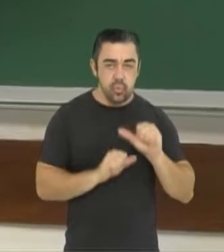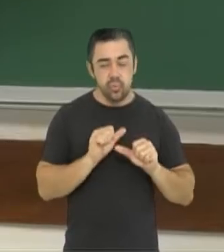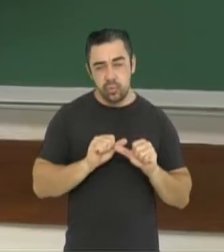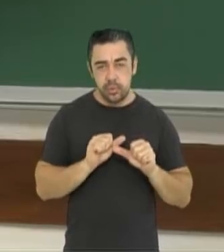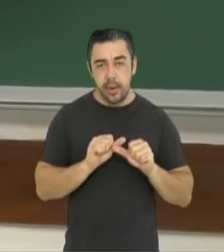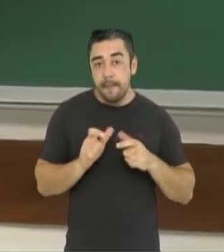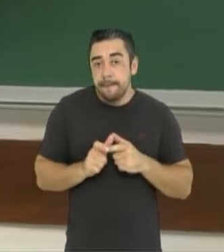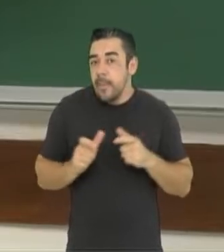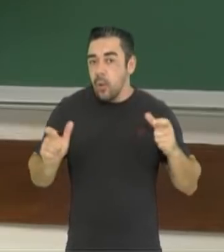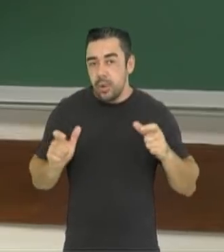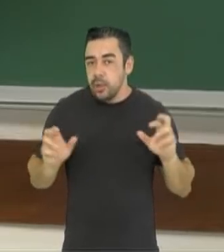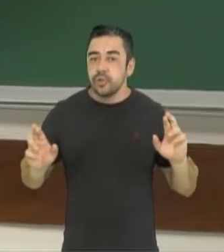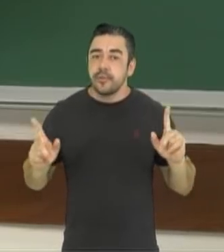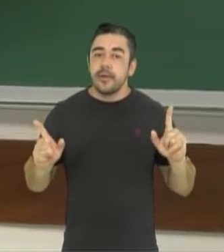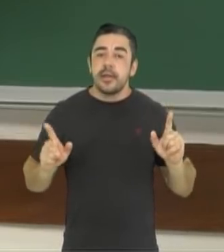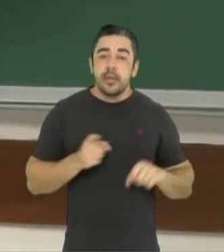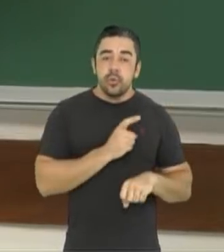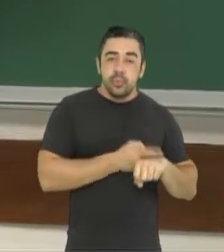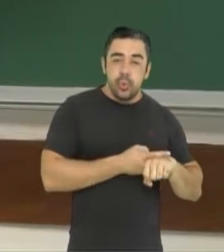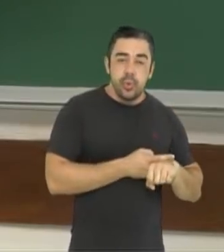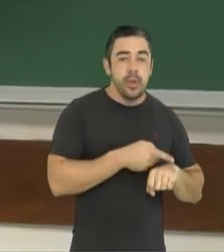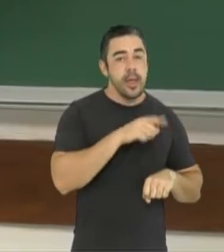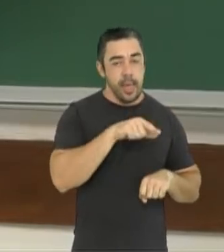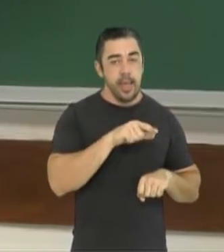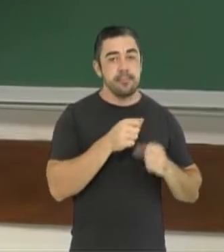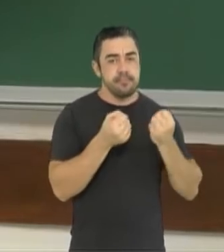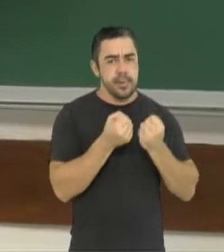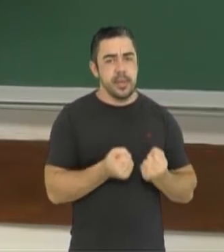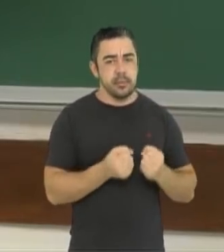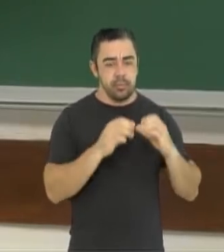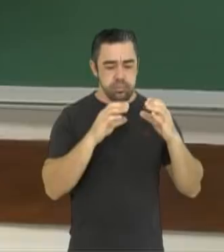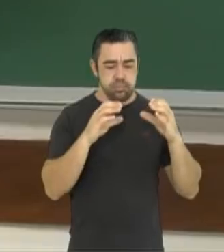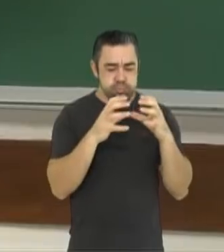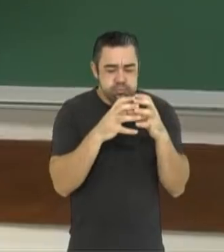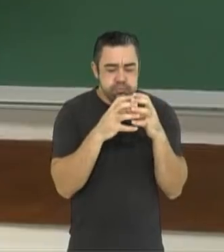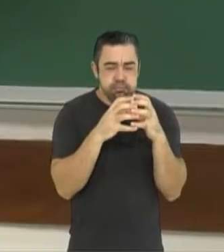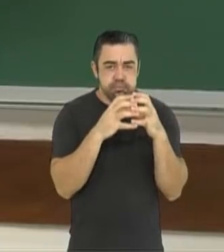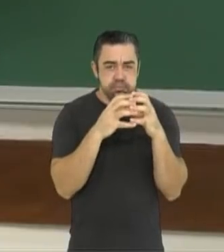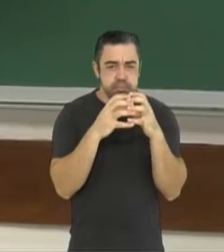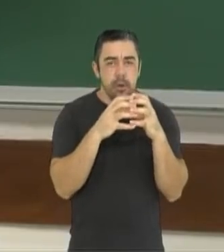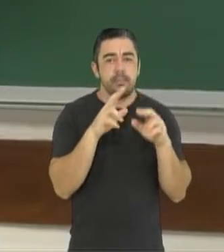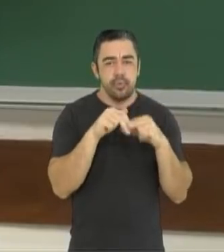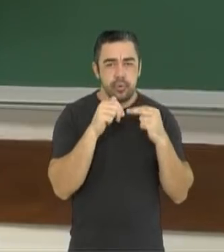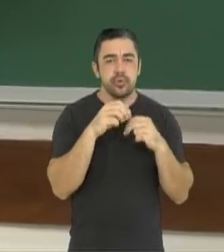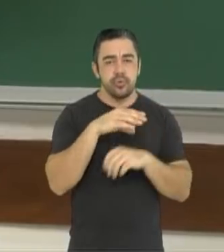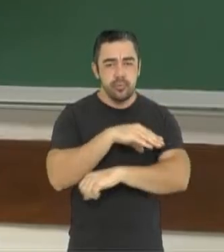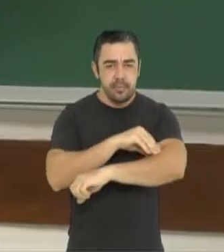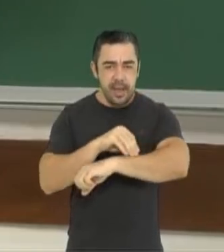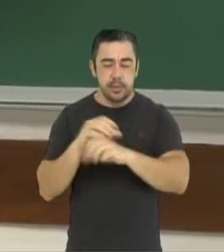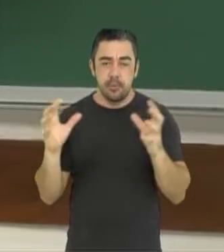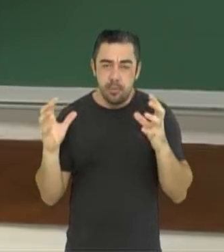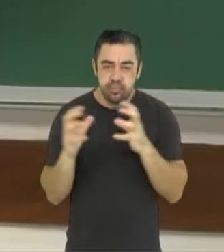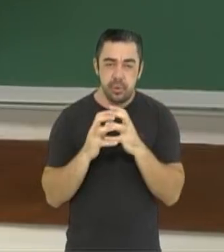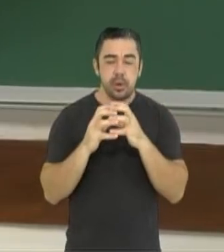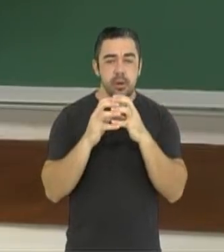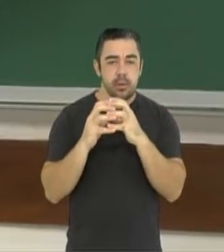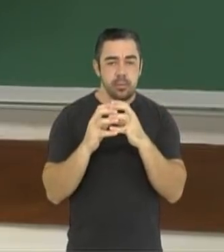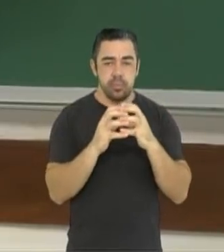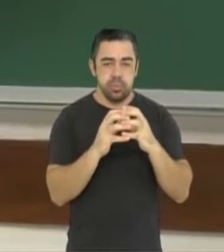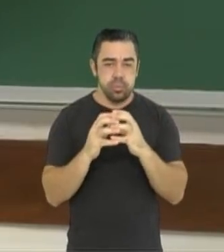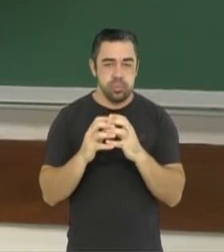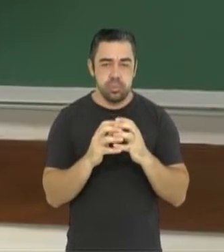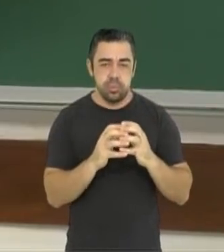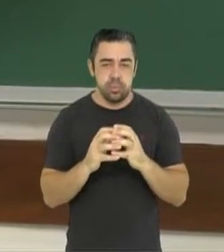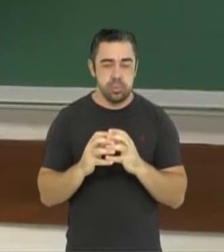menor. Na maioria deles, quando no estado sólido, a densidade é maior porque aproxima a massa num volume menor e aí a densidade vai ficar